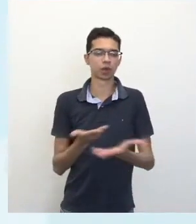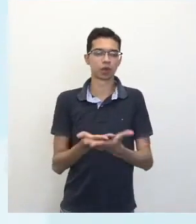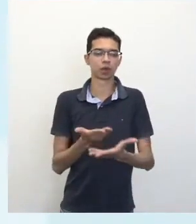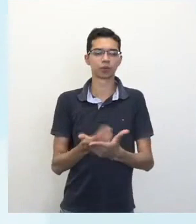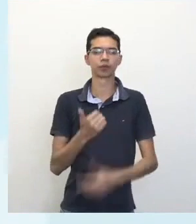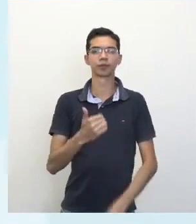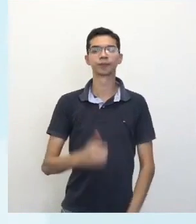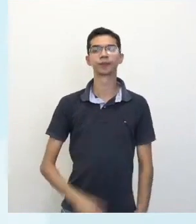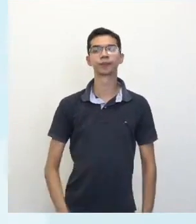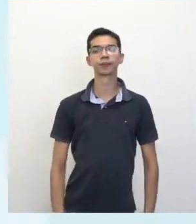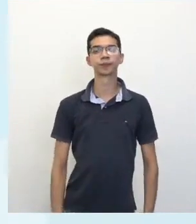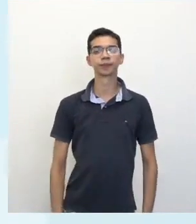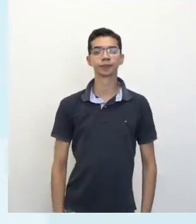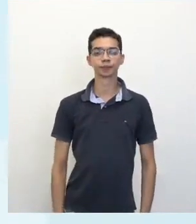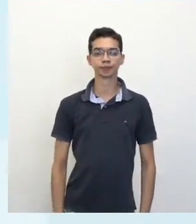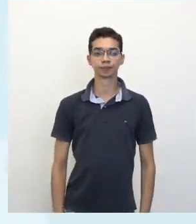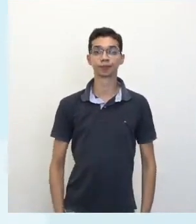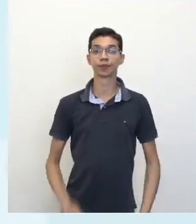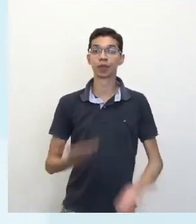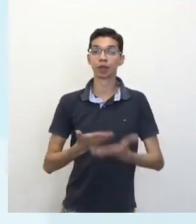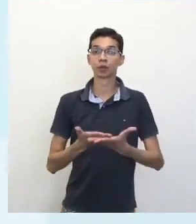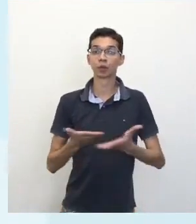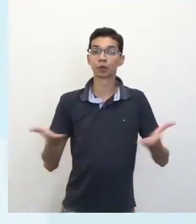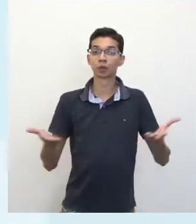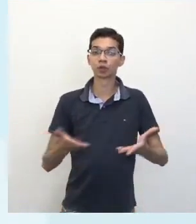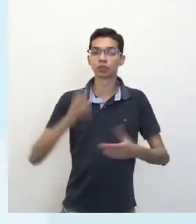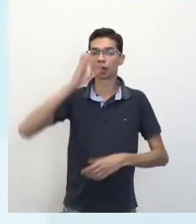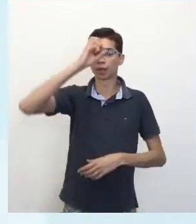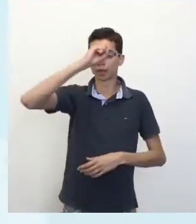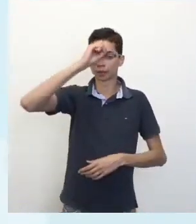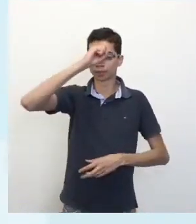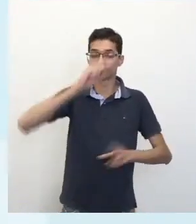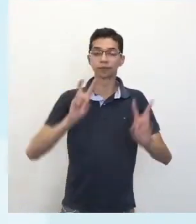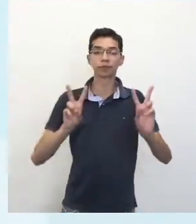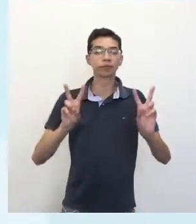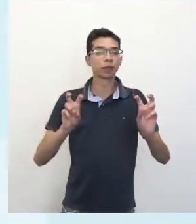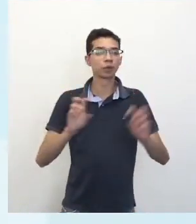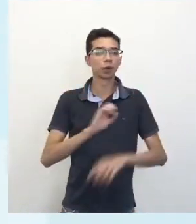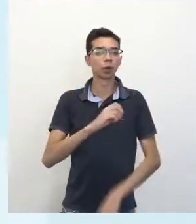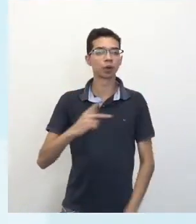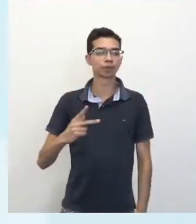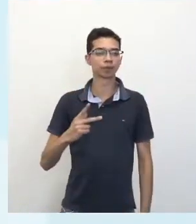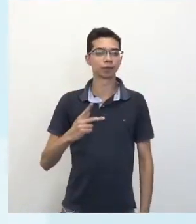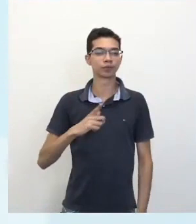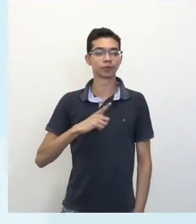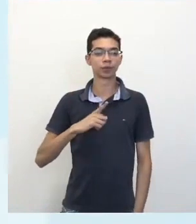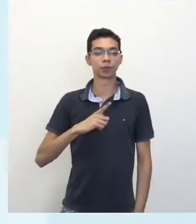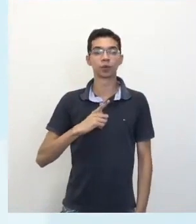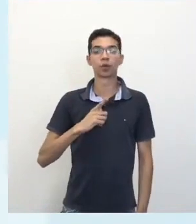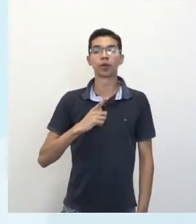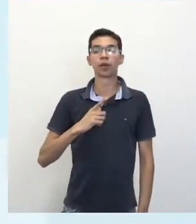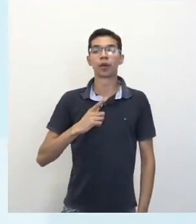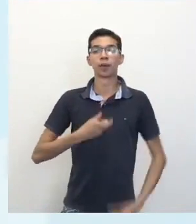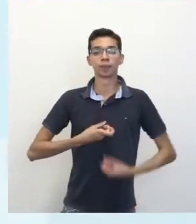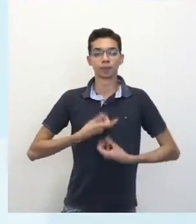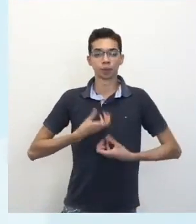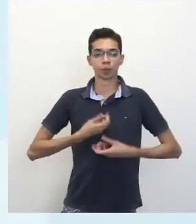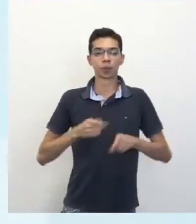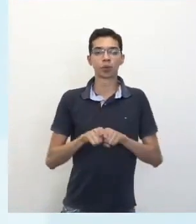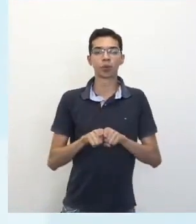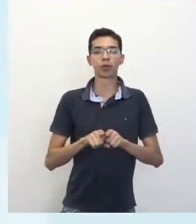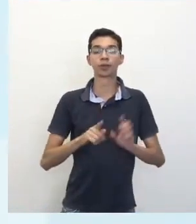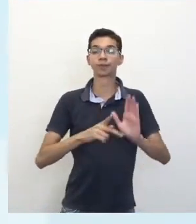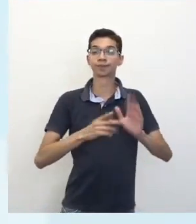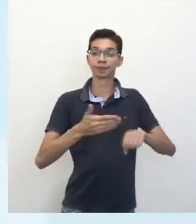aula, né? E nessa aula de hoje a gente aprendeu um pouquinho sobre operações poéticas, pré-projeto, processo de levantamento de hipóteses,